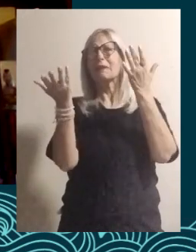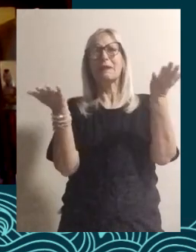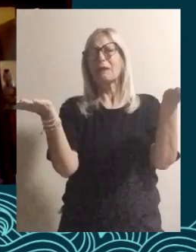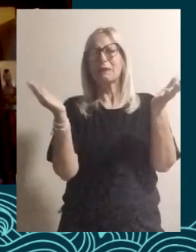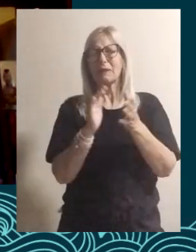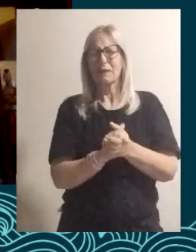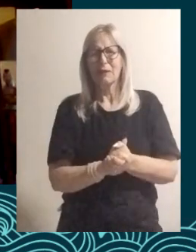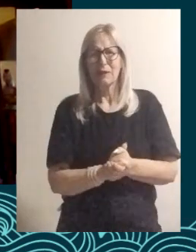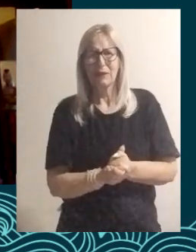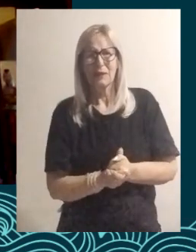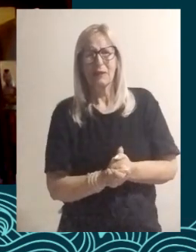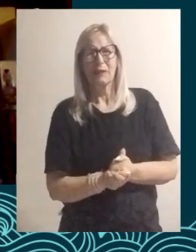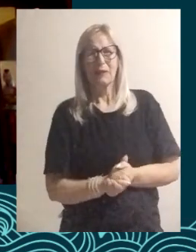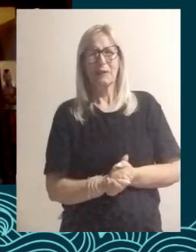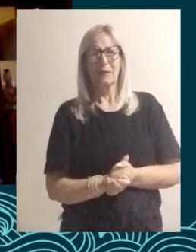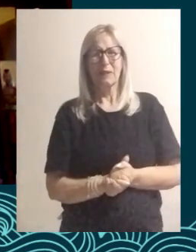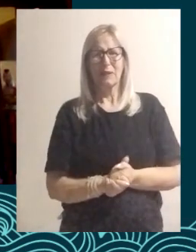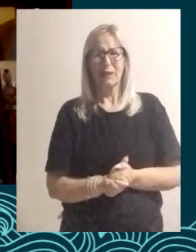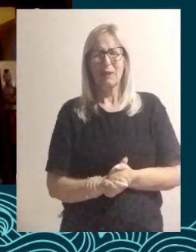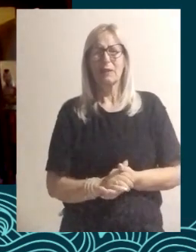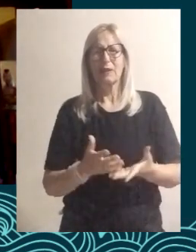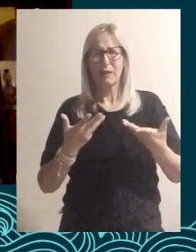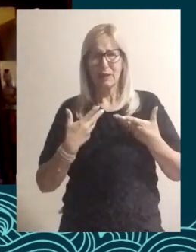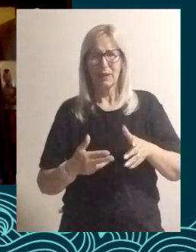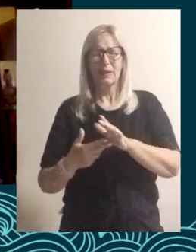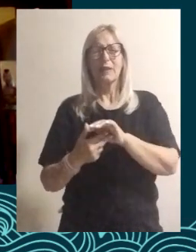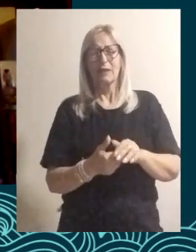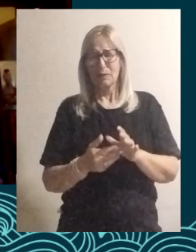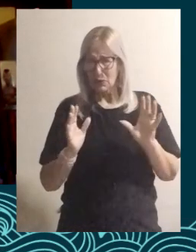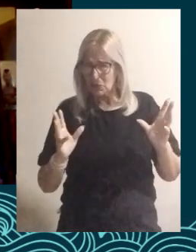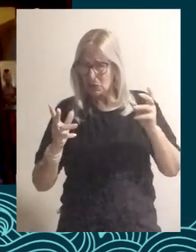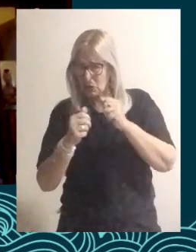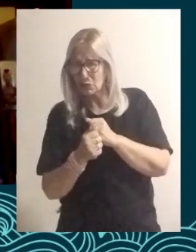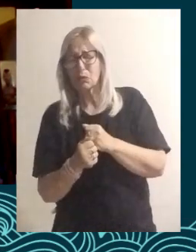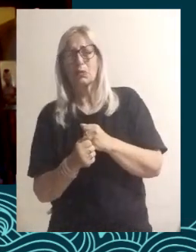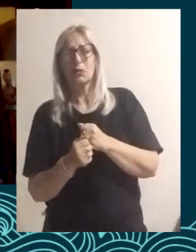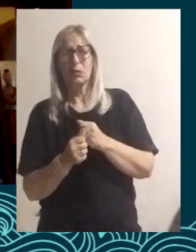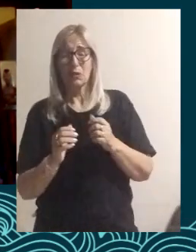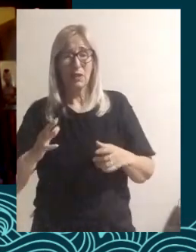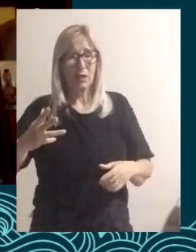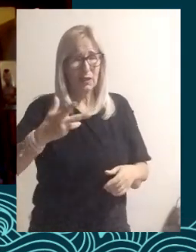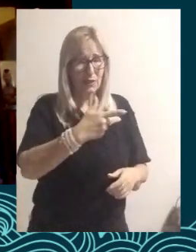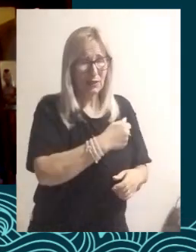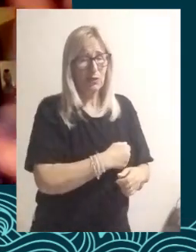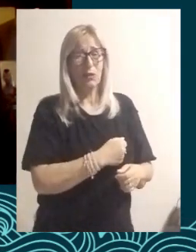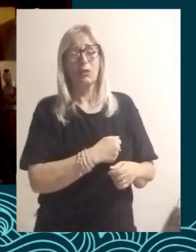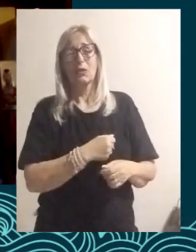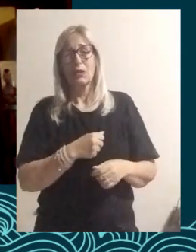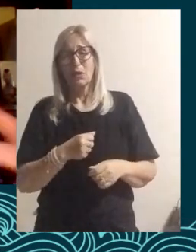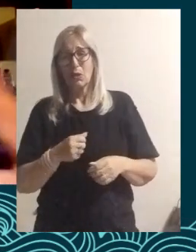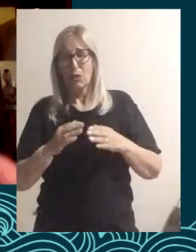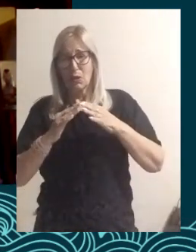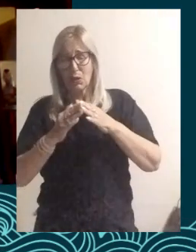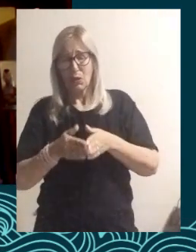informação, gente. Você tem que ser muito eu acho que a pessoa tem que ser muito, sabe, rigorosa para dar conta de tudo e